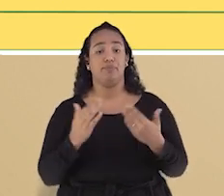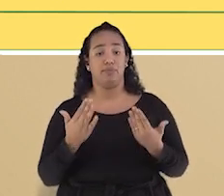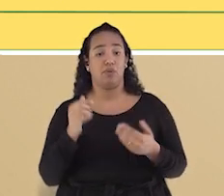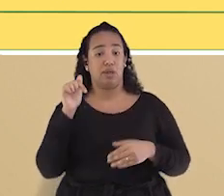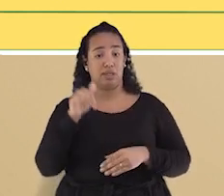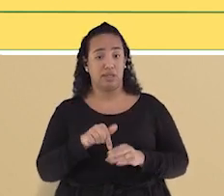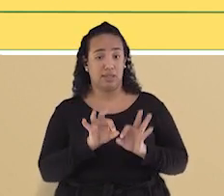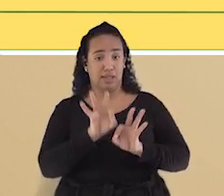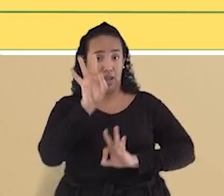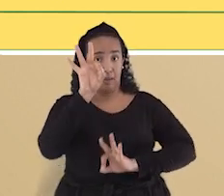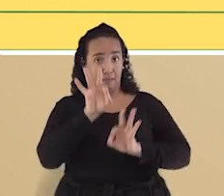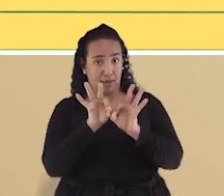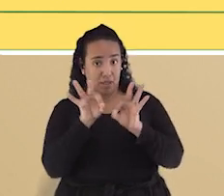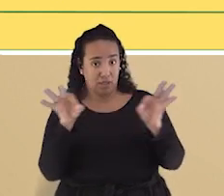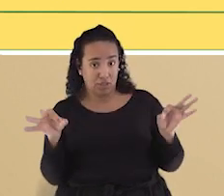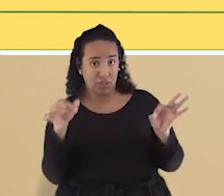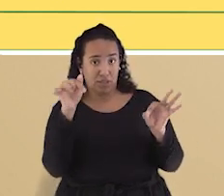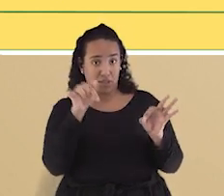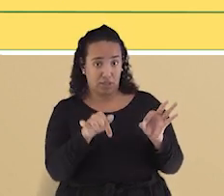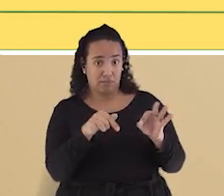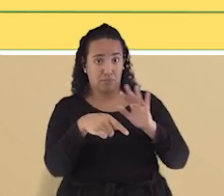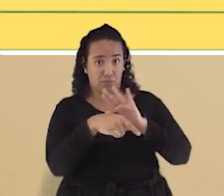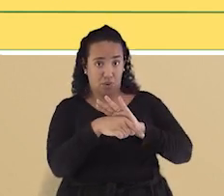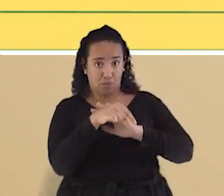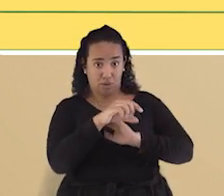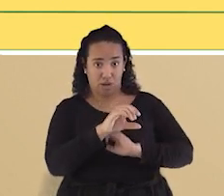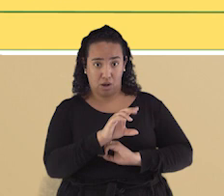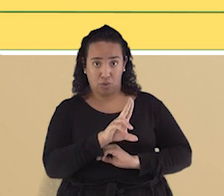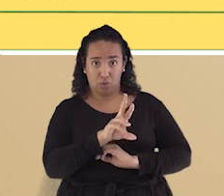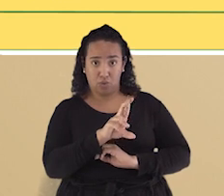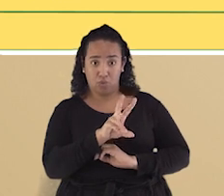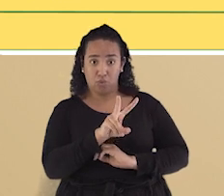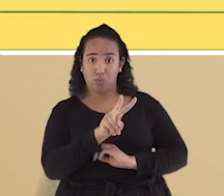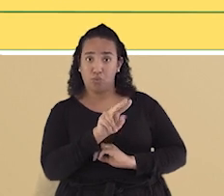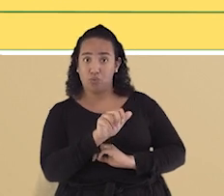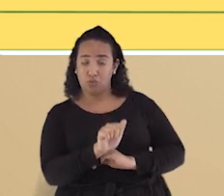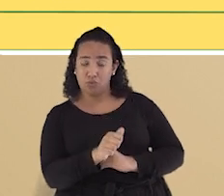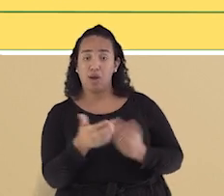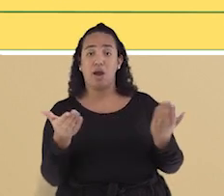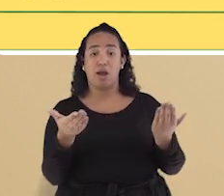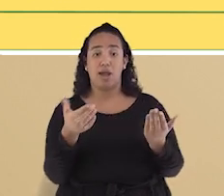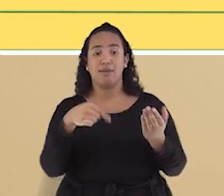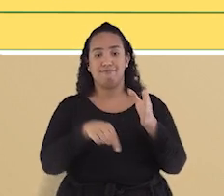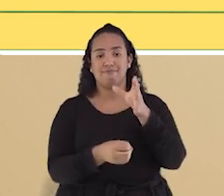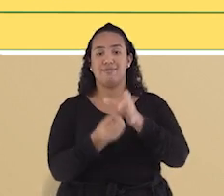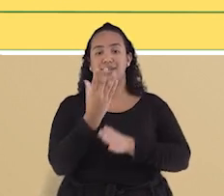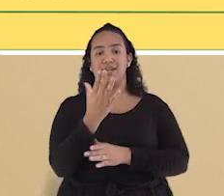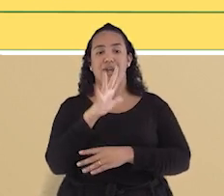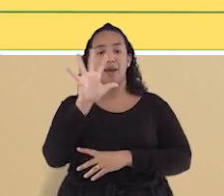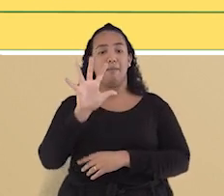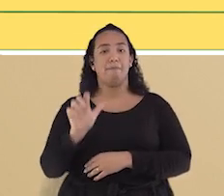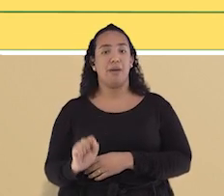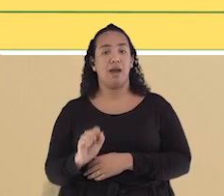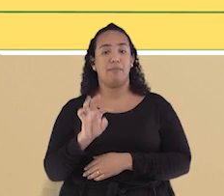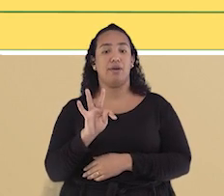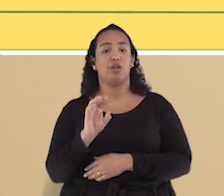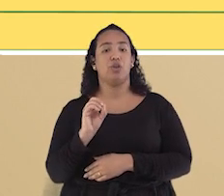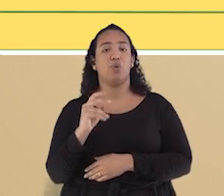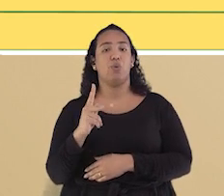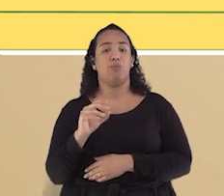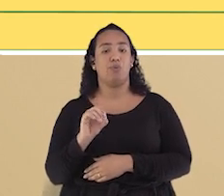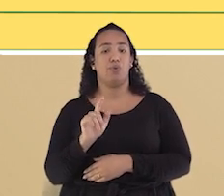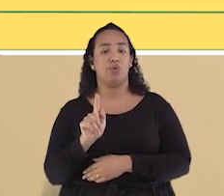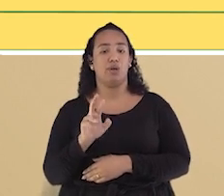de nível que são feitos os mapas topográficos. Vamos saber que mapas são esses?